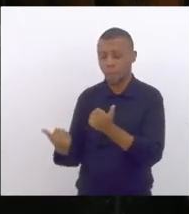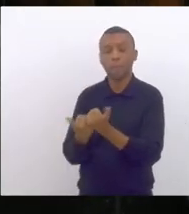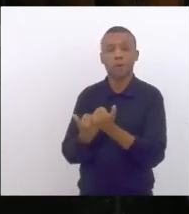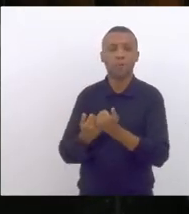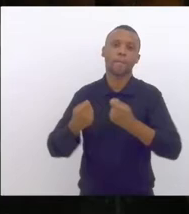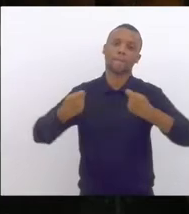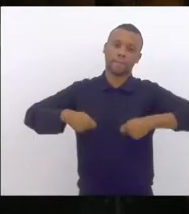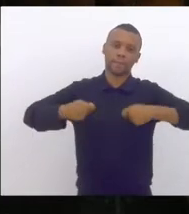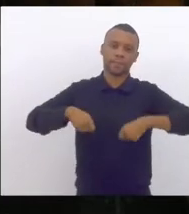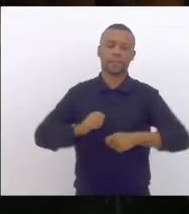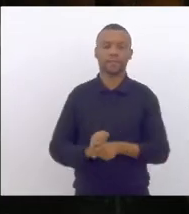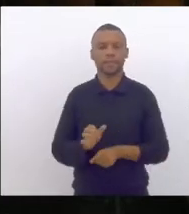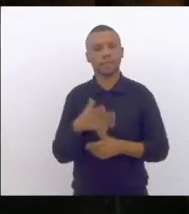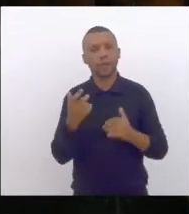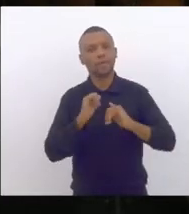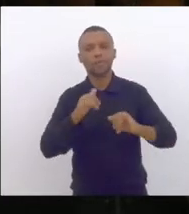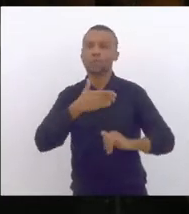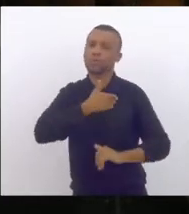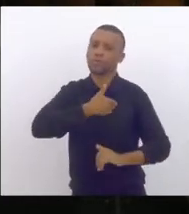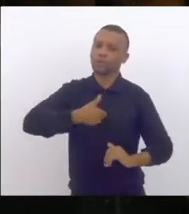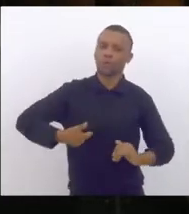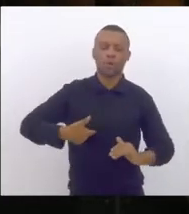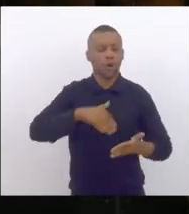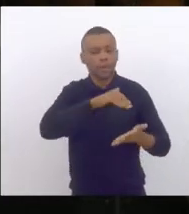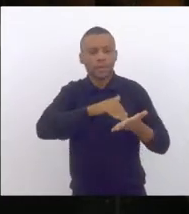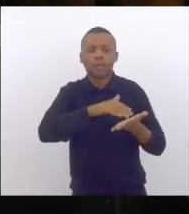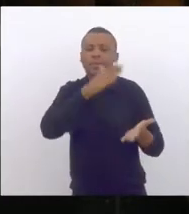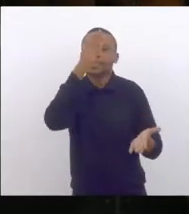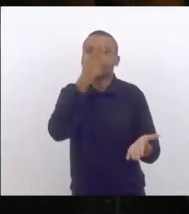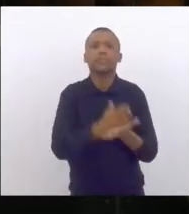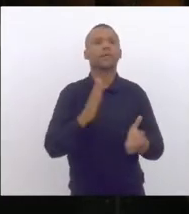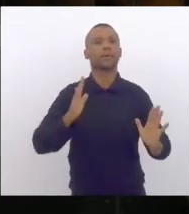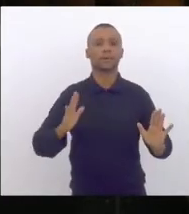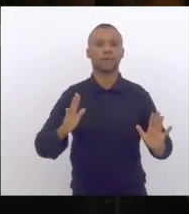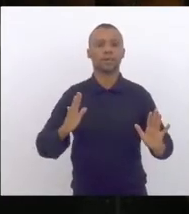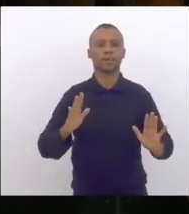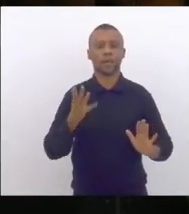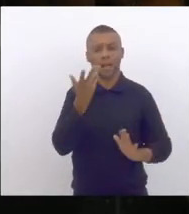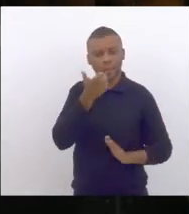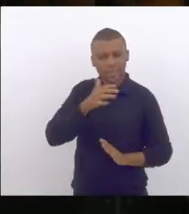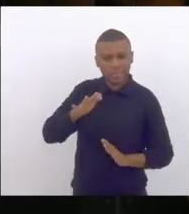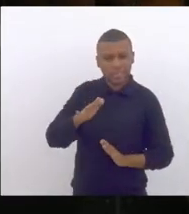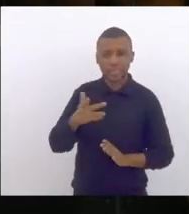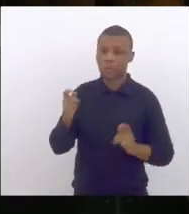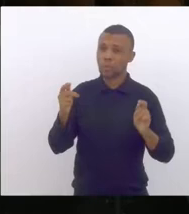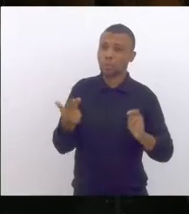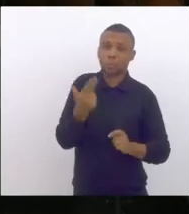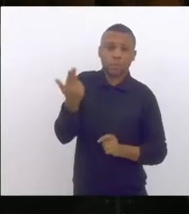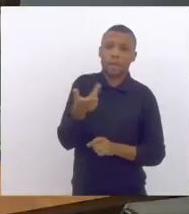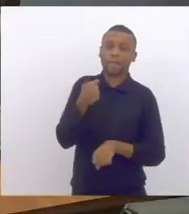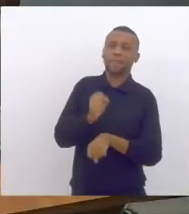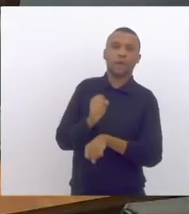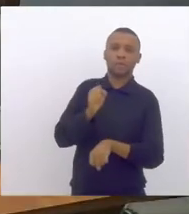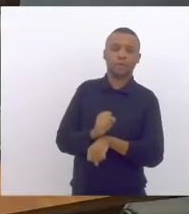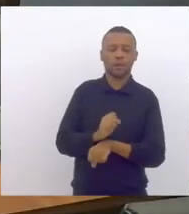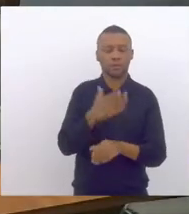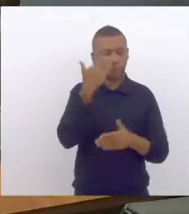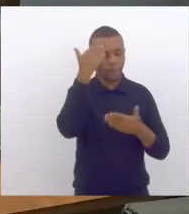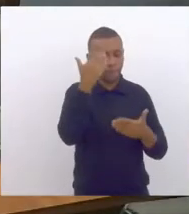Governador secretaria chega nossas crianças não podem esperar mais obrigado presidente